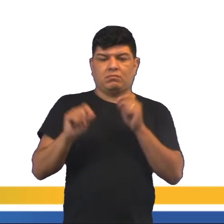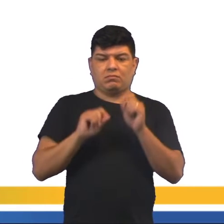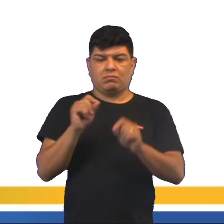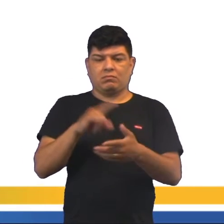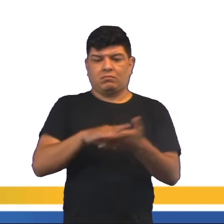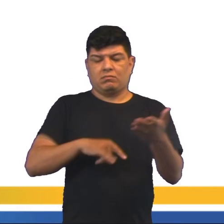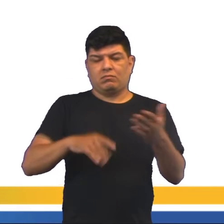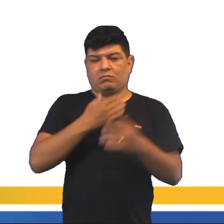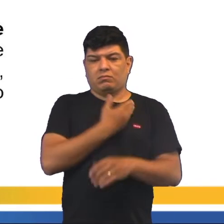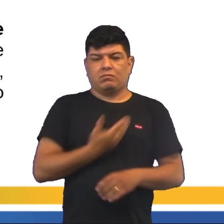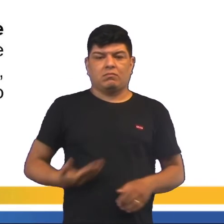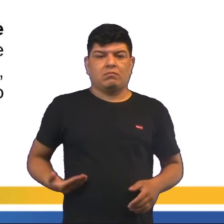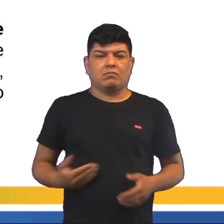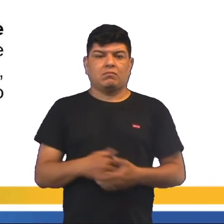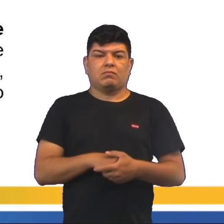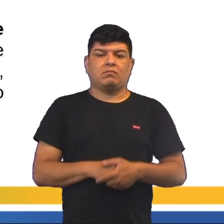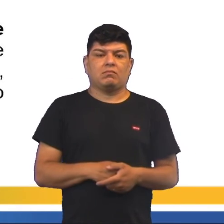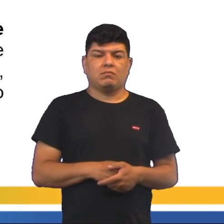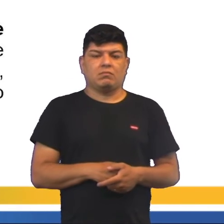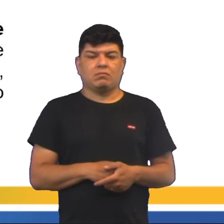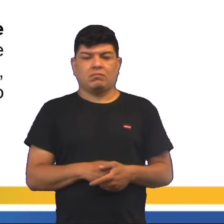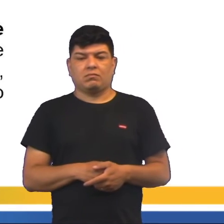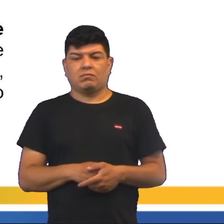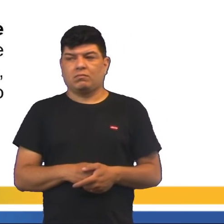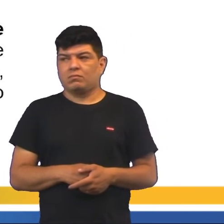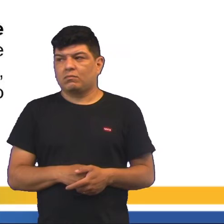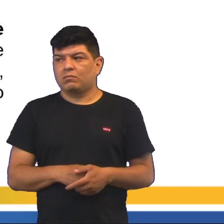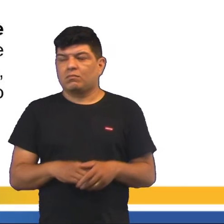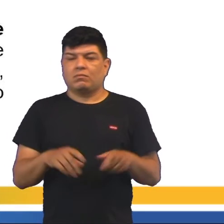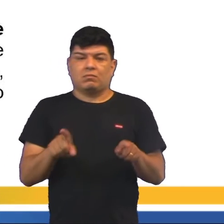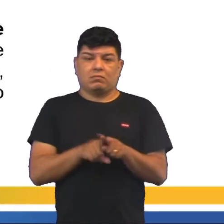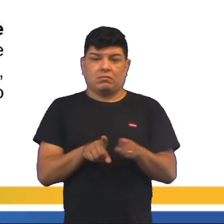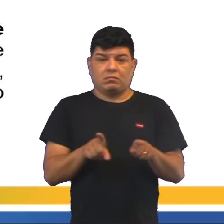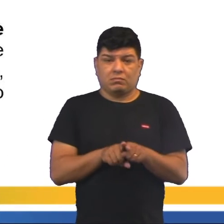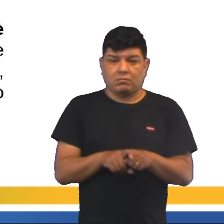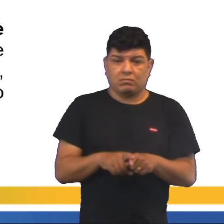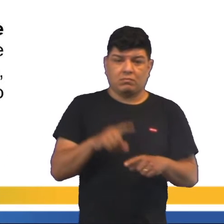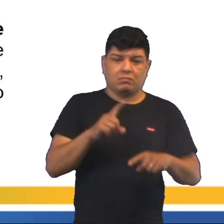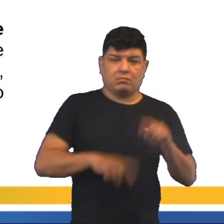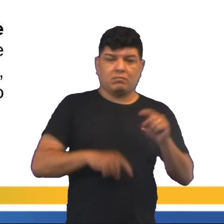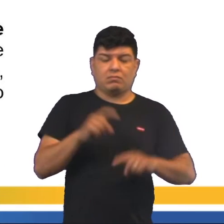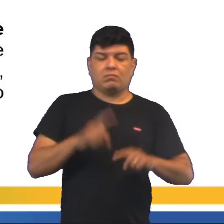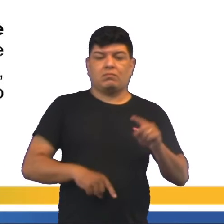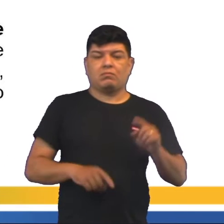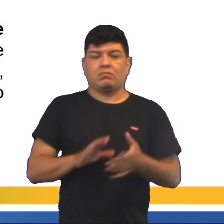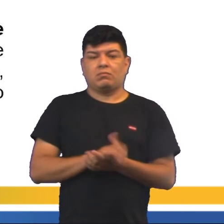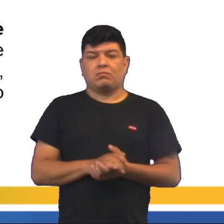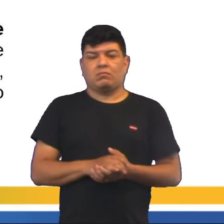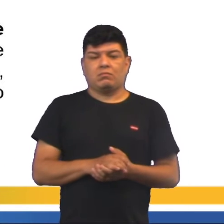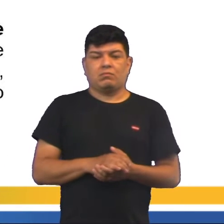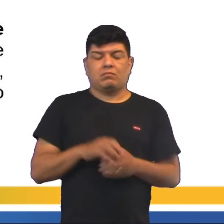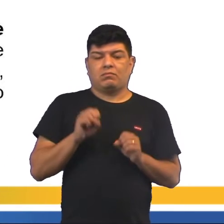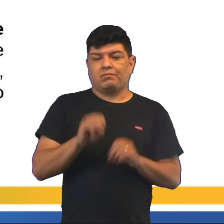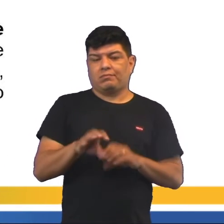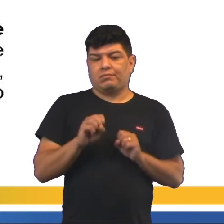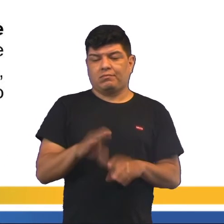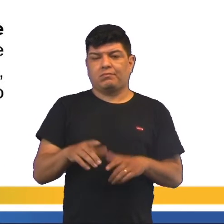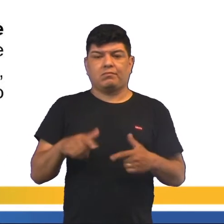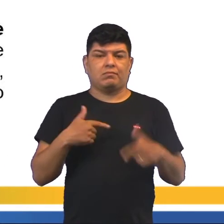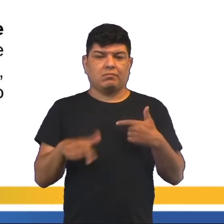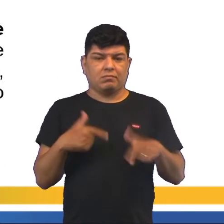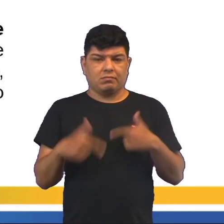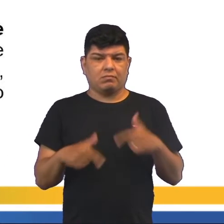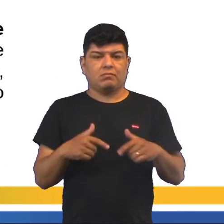em contratos públicos. Além dessa dimensão material, né, pelo acesso à educação, ao